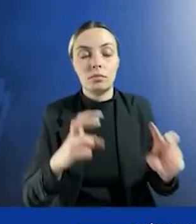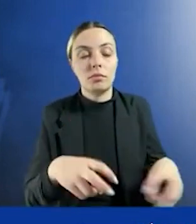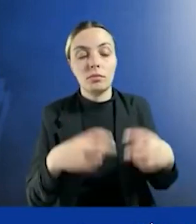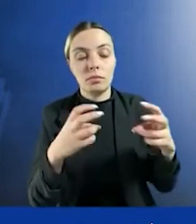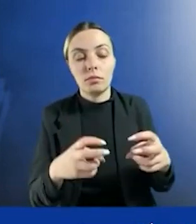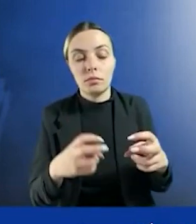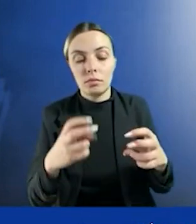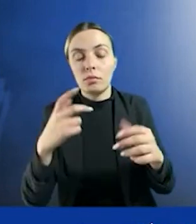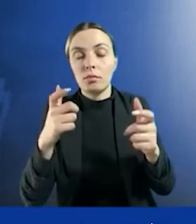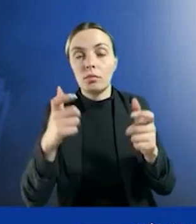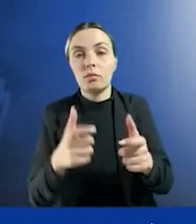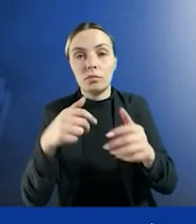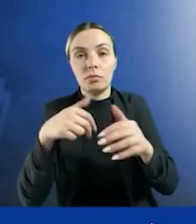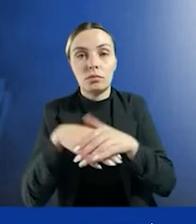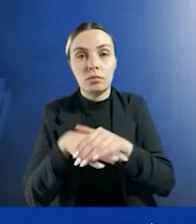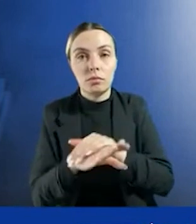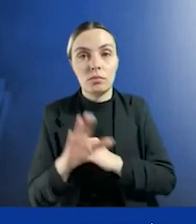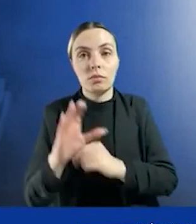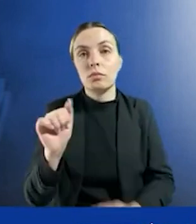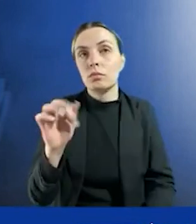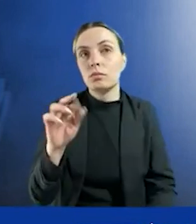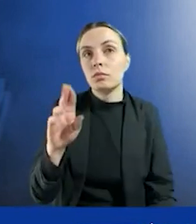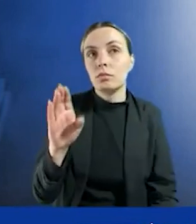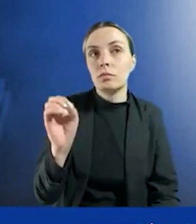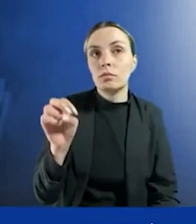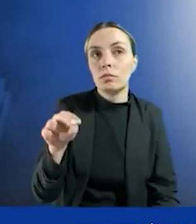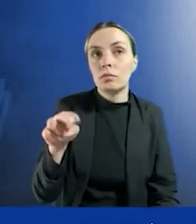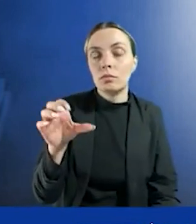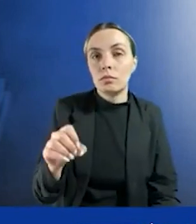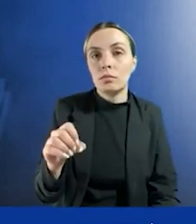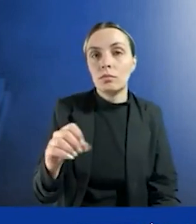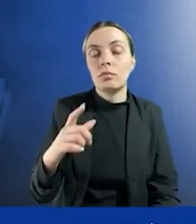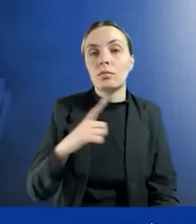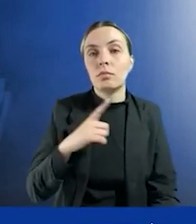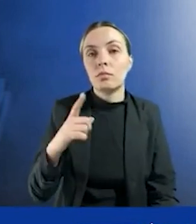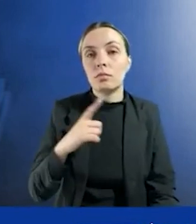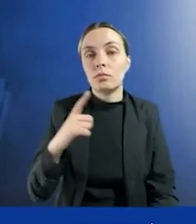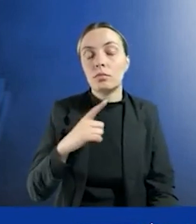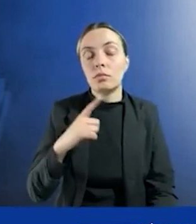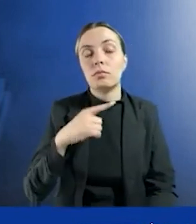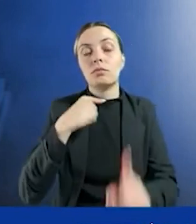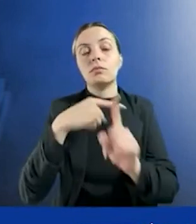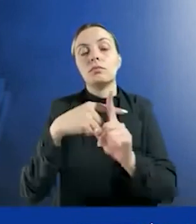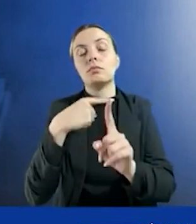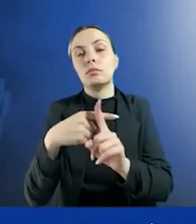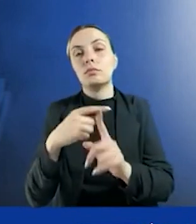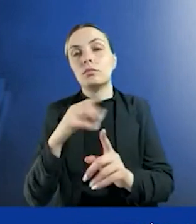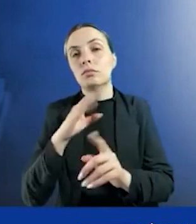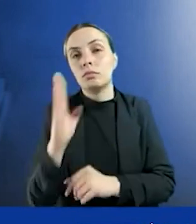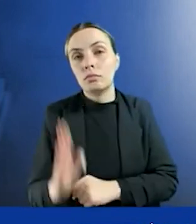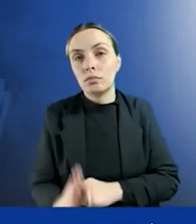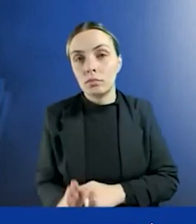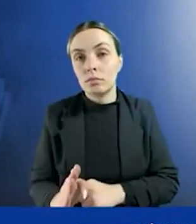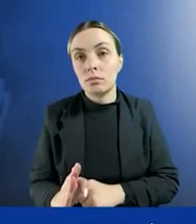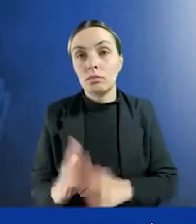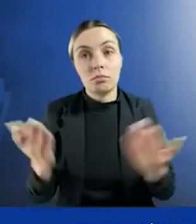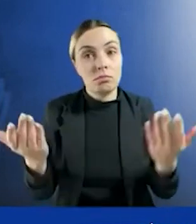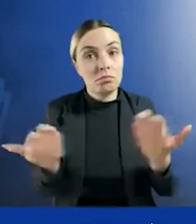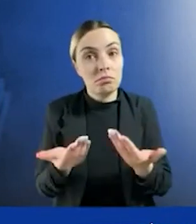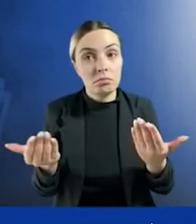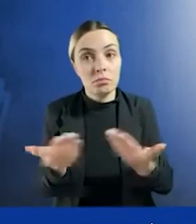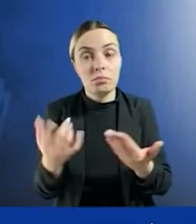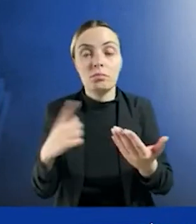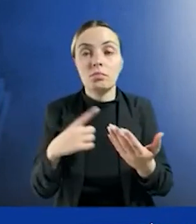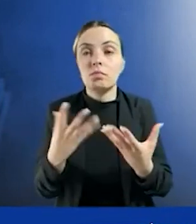depósito do carbono para uma agricultura positiva. O Brasil agora tem muitos